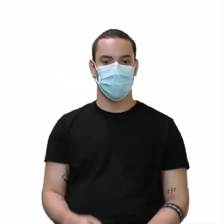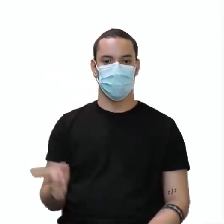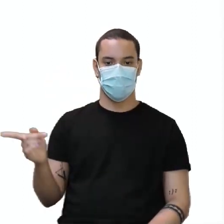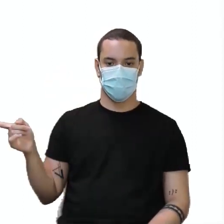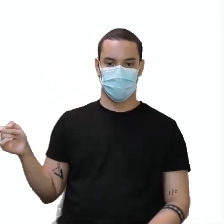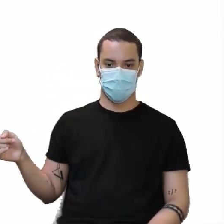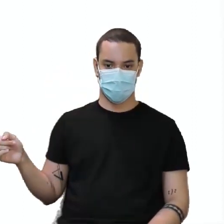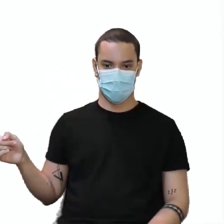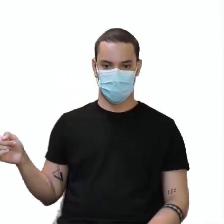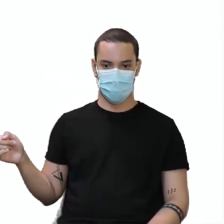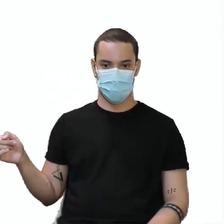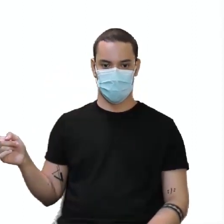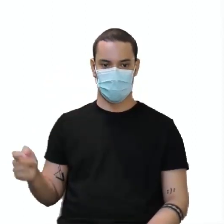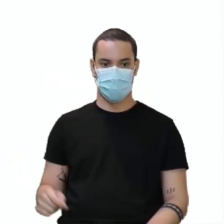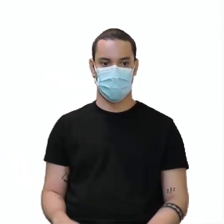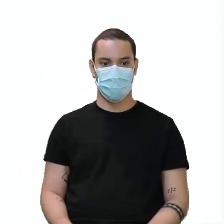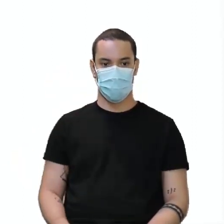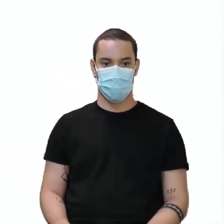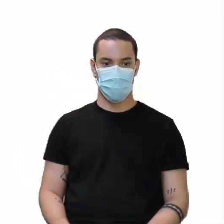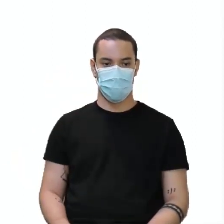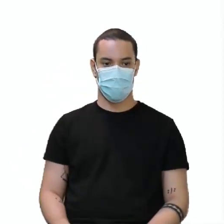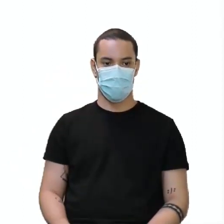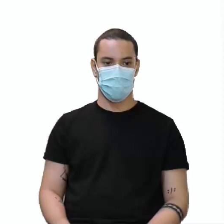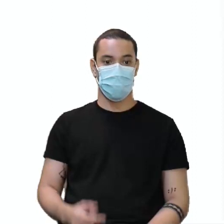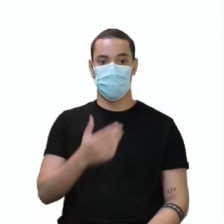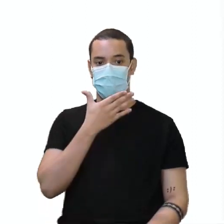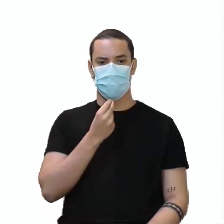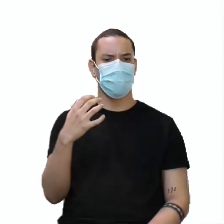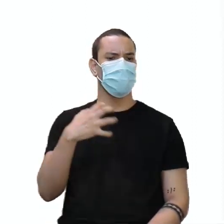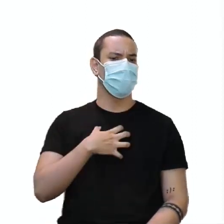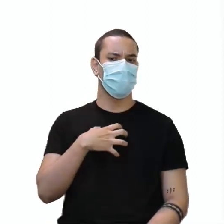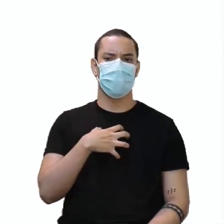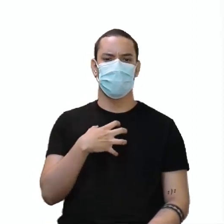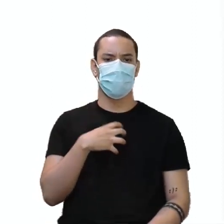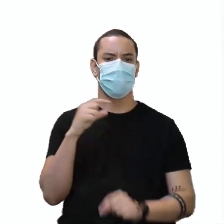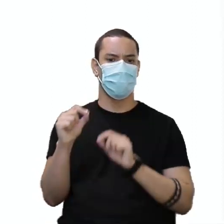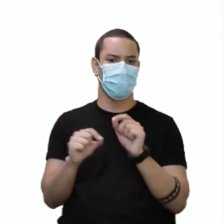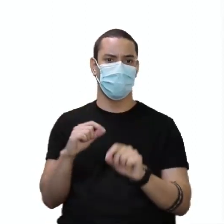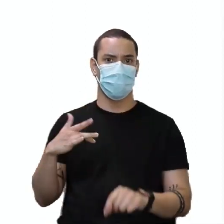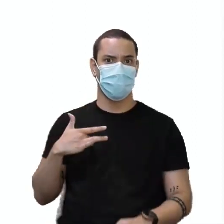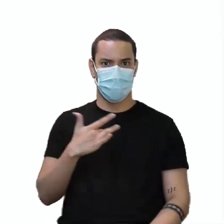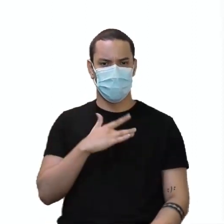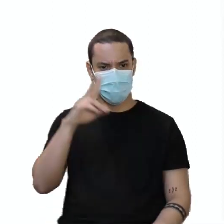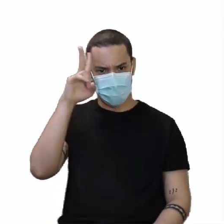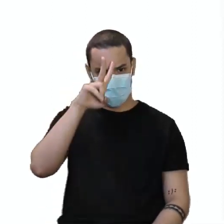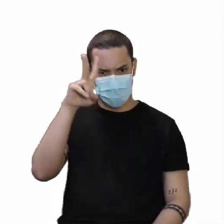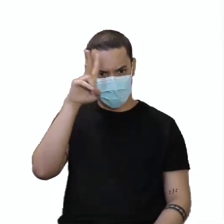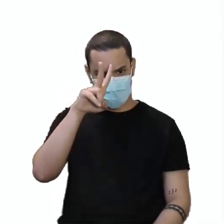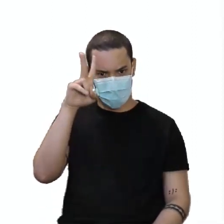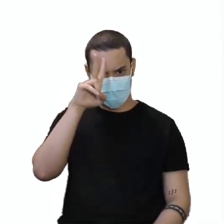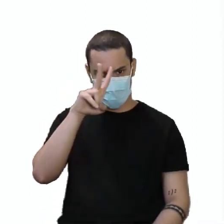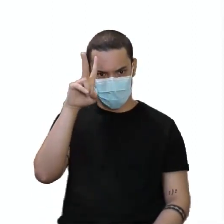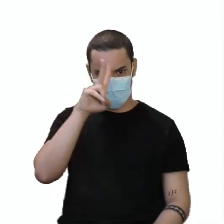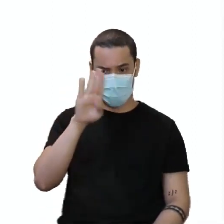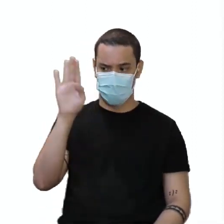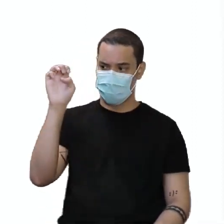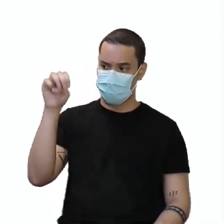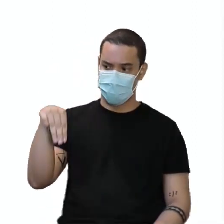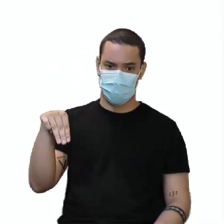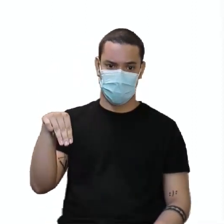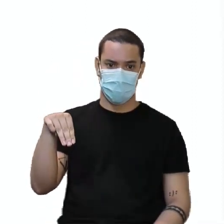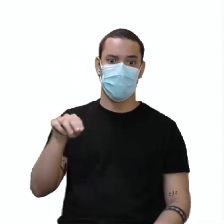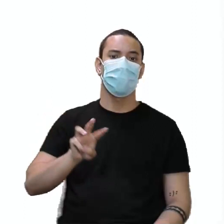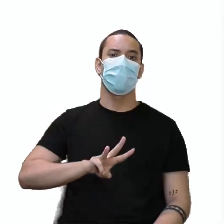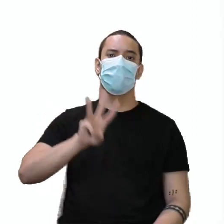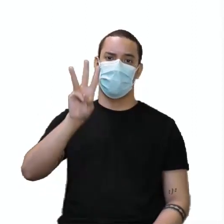Jacob doesn't feel. O Jacob não se sente o quê? Falou em se sentir, questão de saúde. Aí você pensa o quê? Que você vai usar